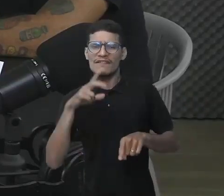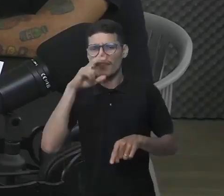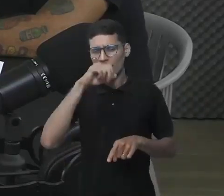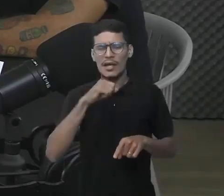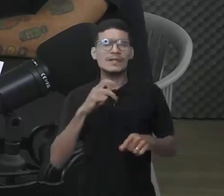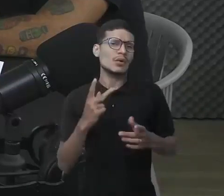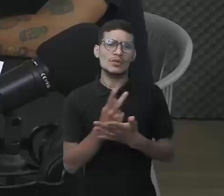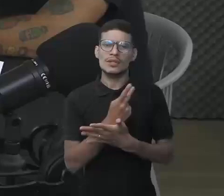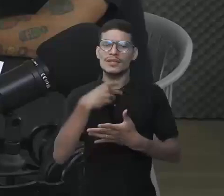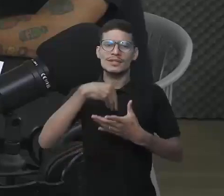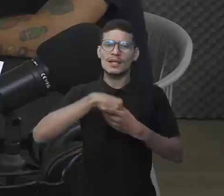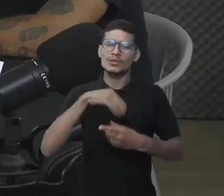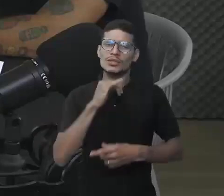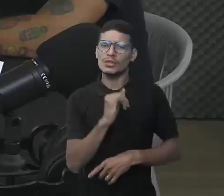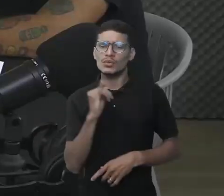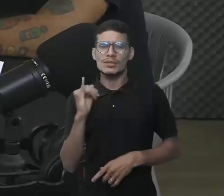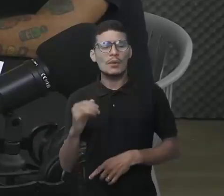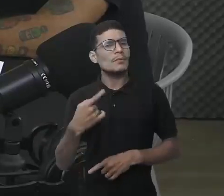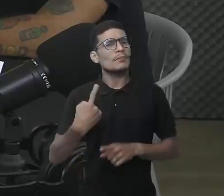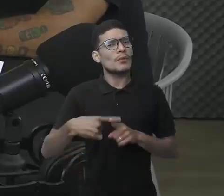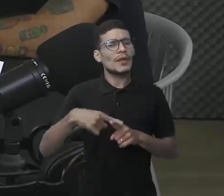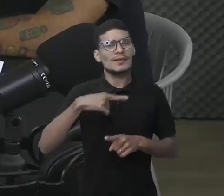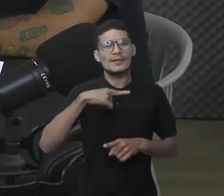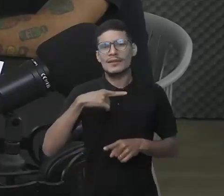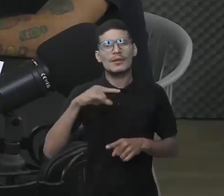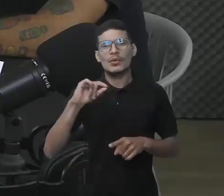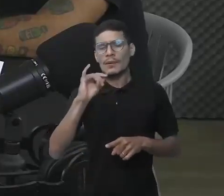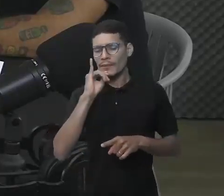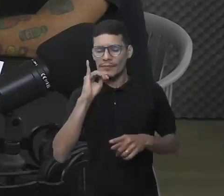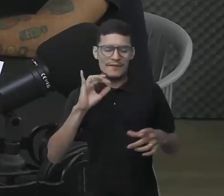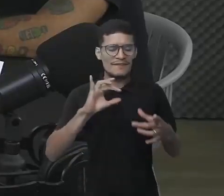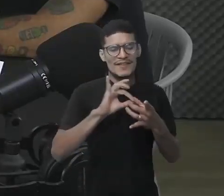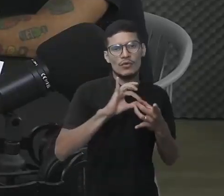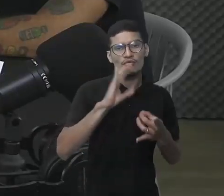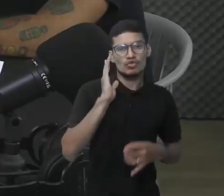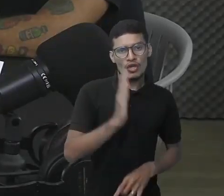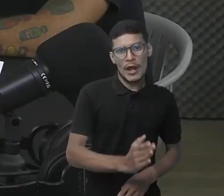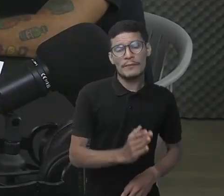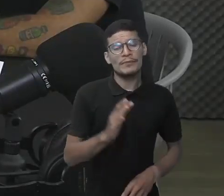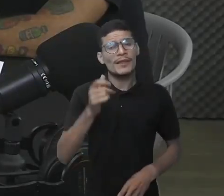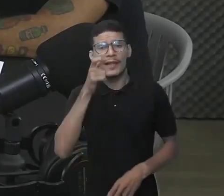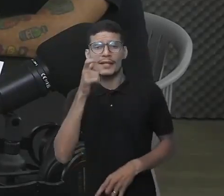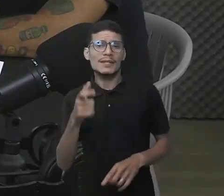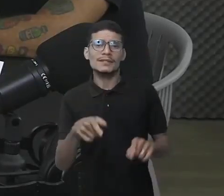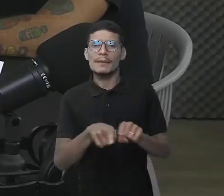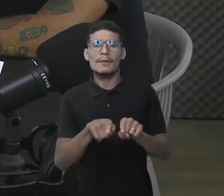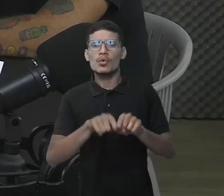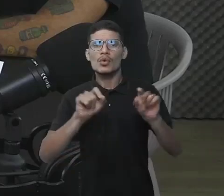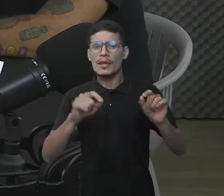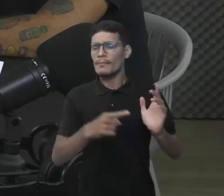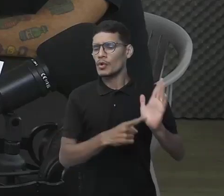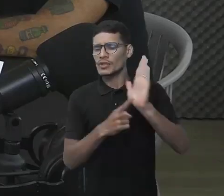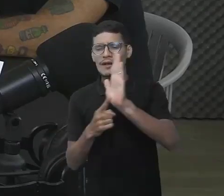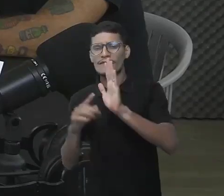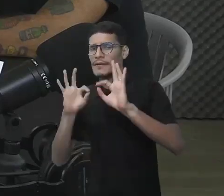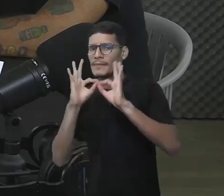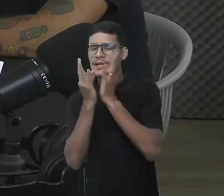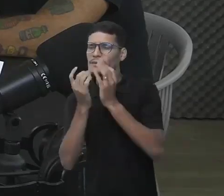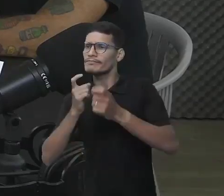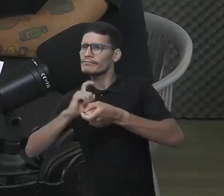da instituição, que eles tinham um vínculo, e muito interessante, eles levavam para a família as